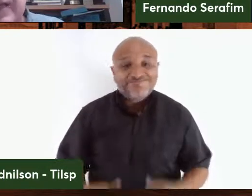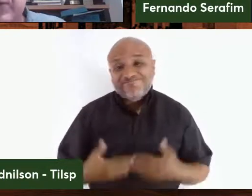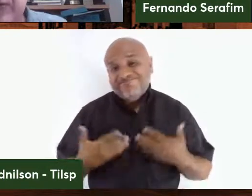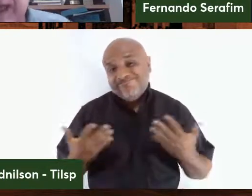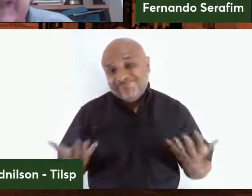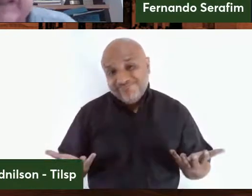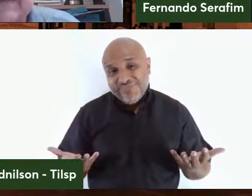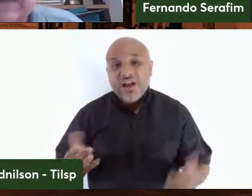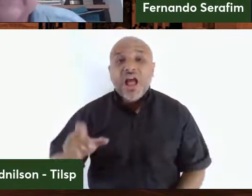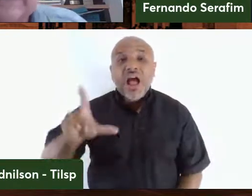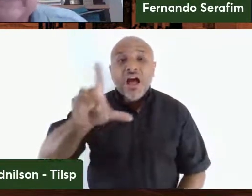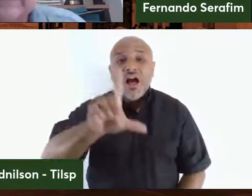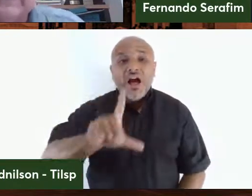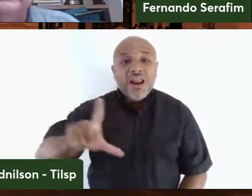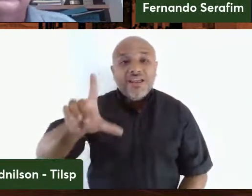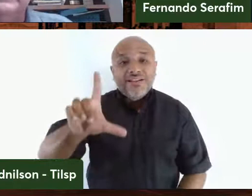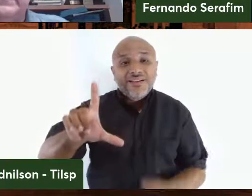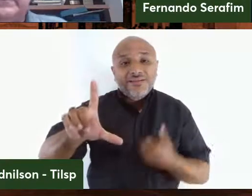Infelizmente, a literatura é assim,